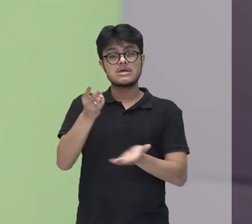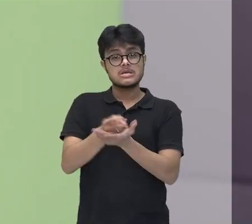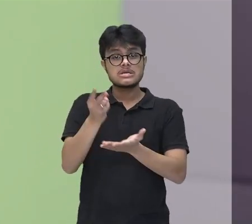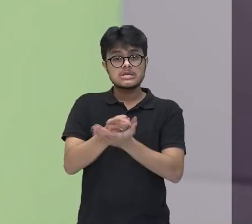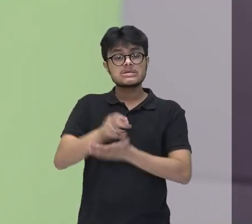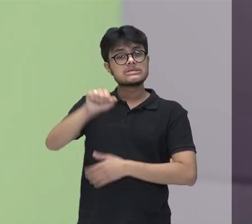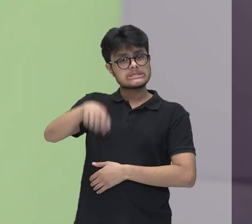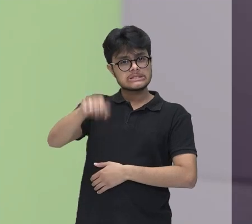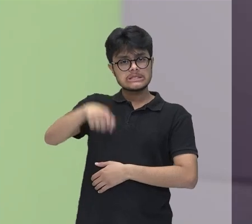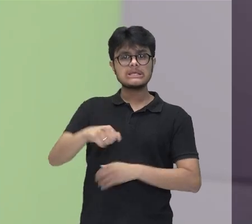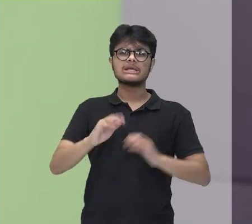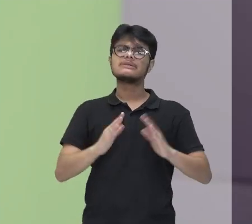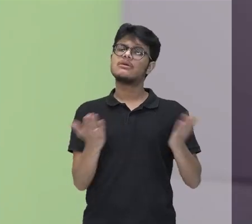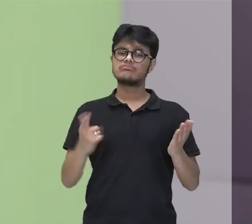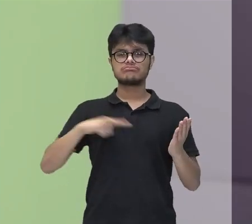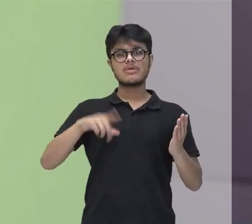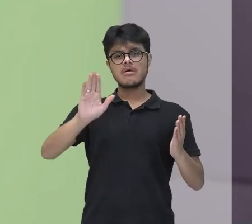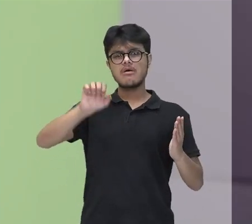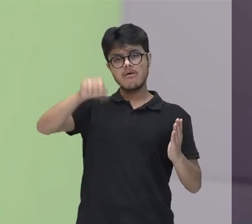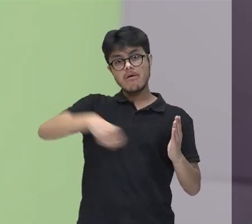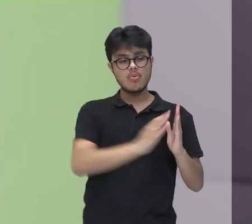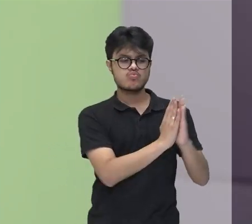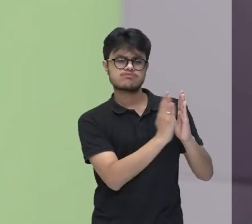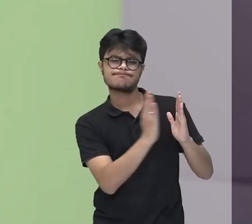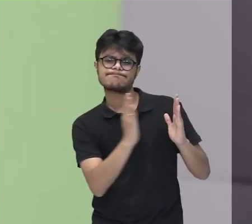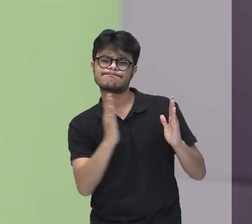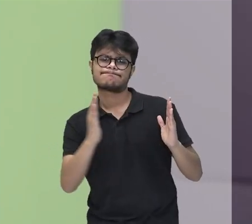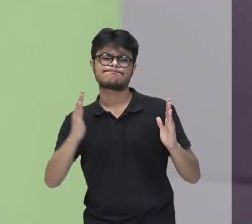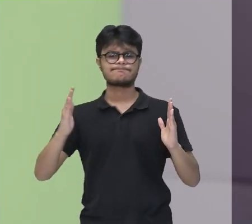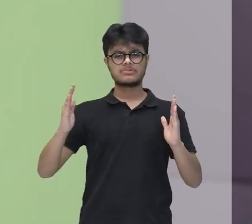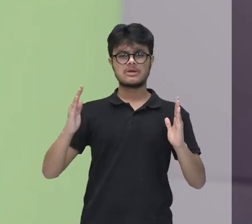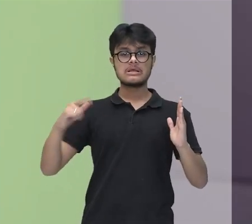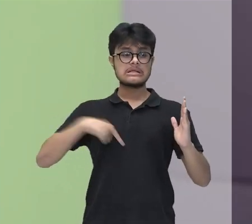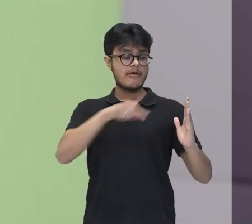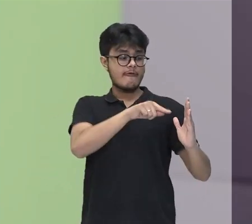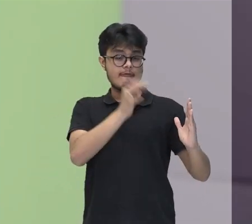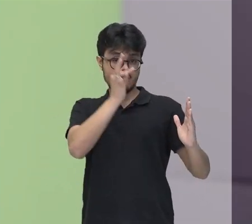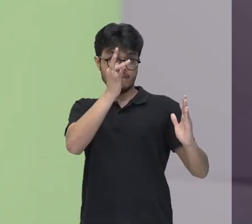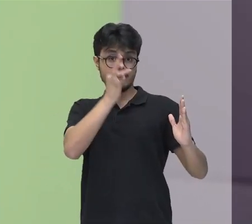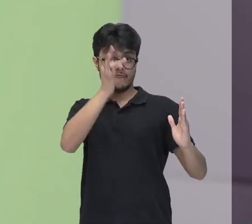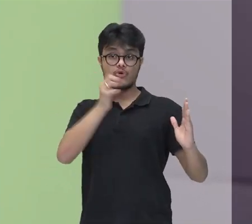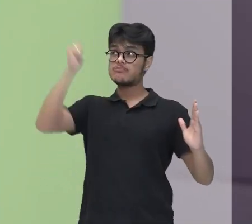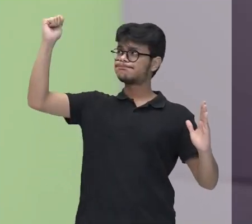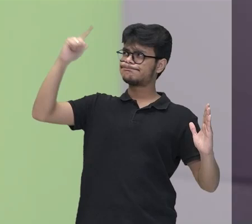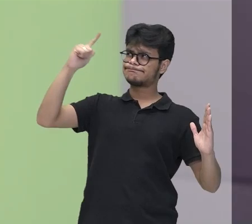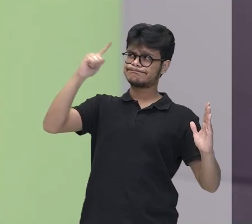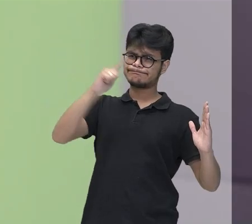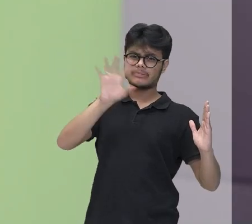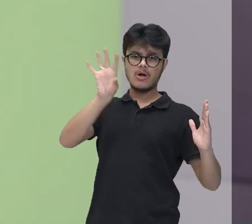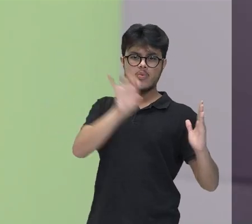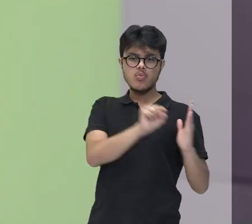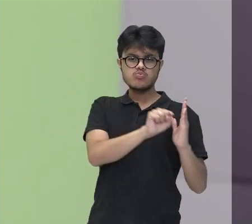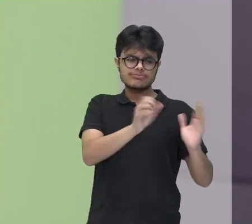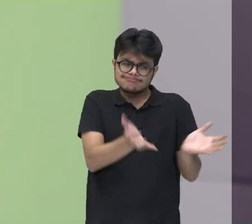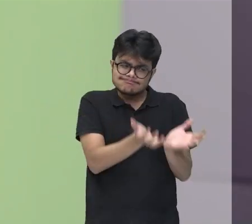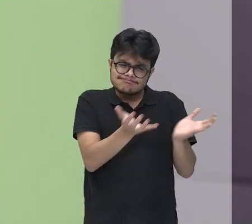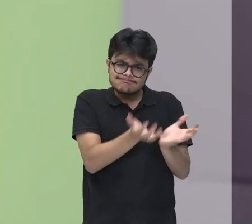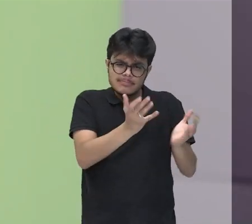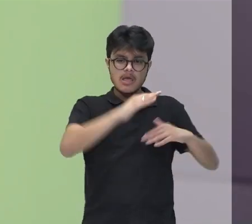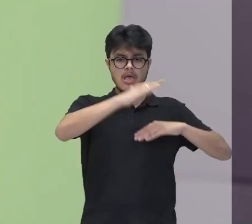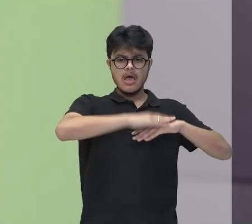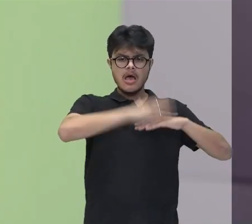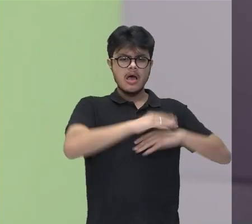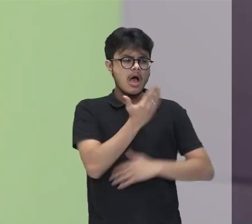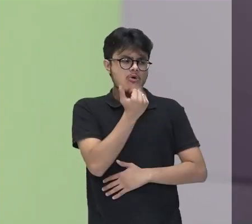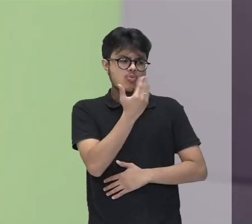início do processo da fotossíntese que ocorre com a radiação solar, que estimula ali a